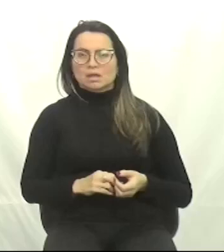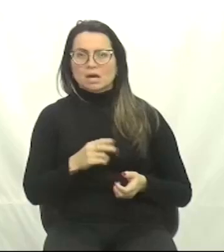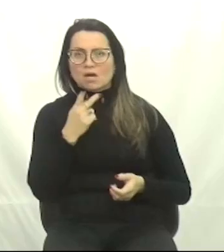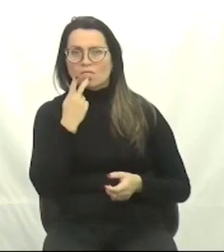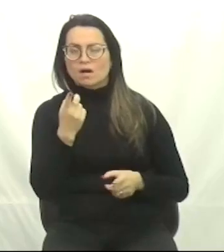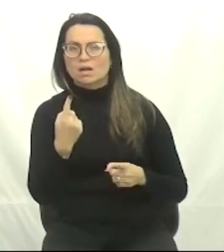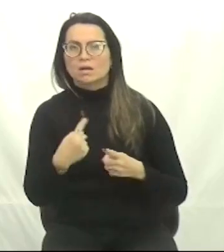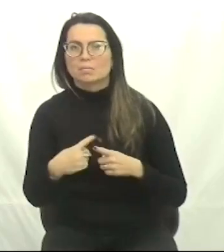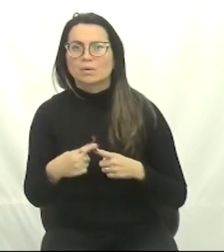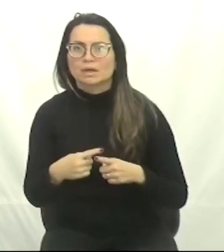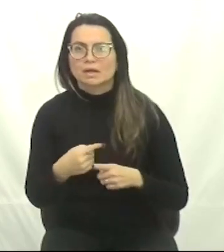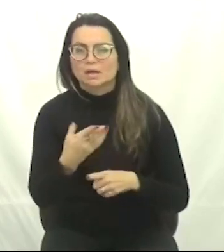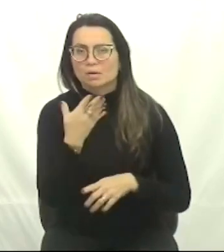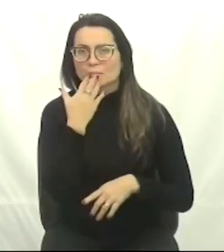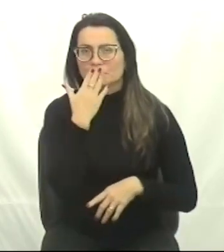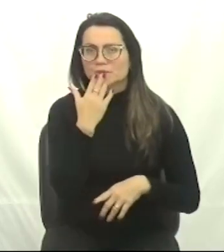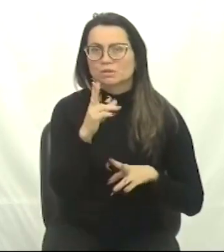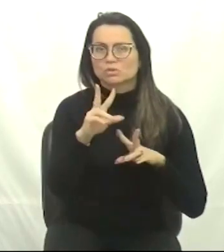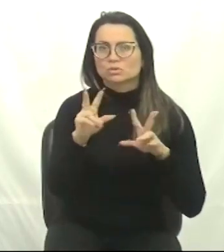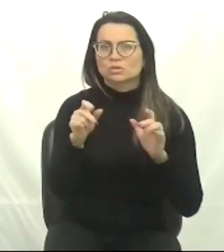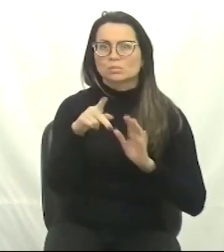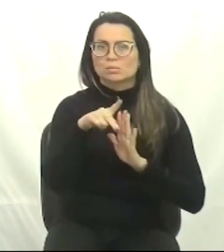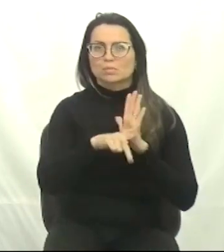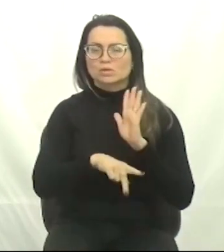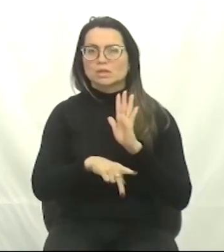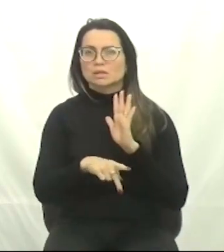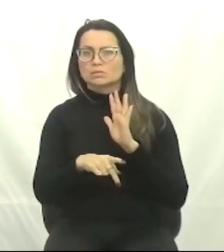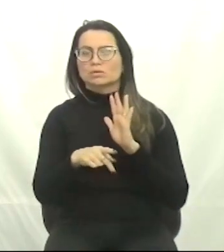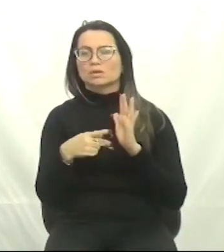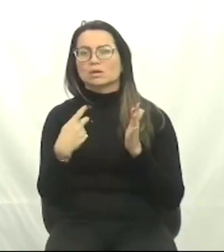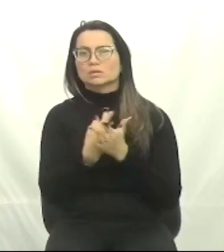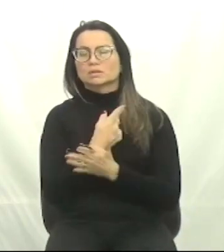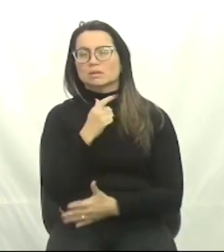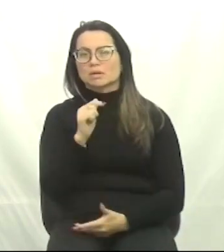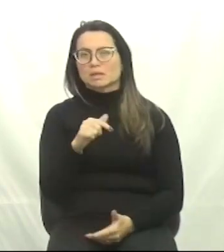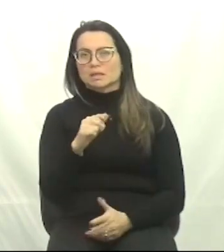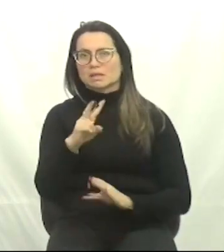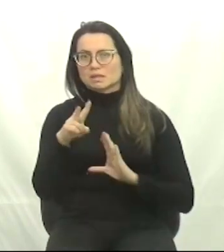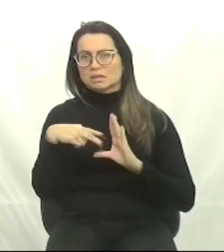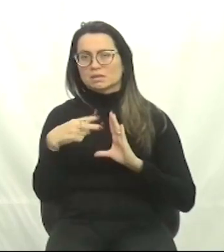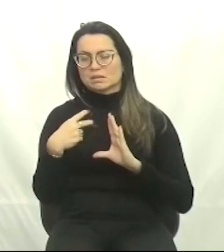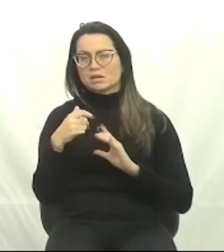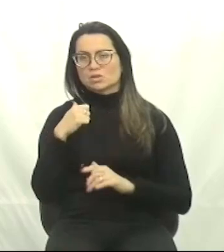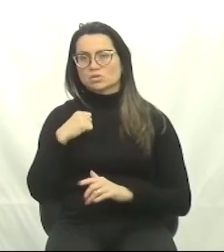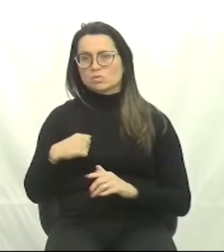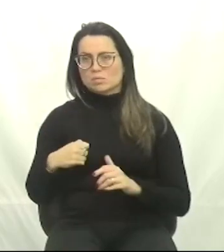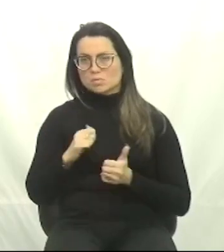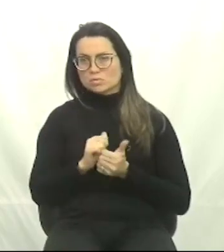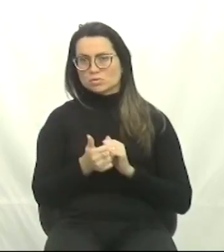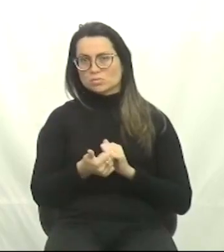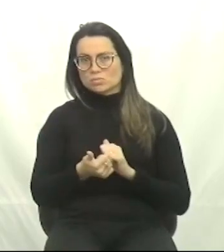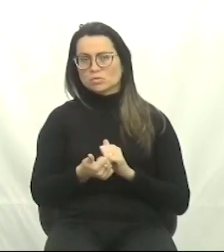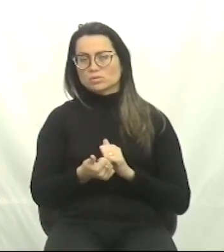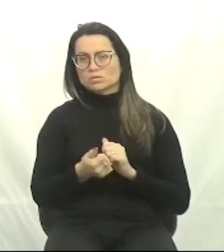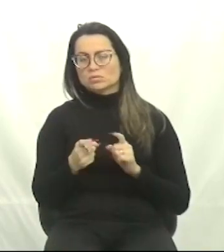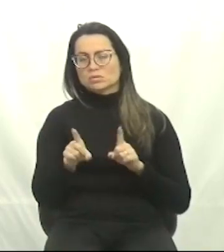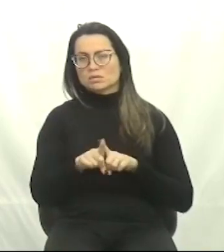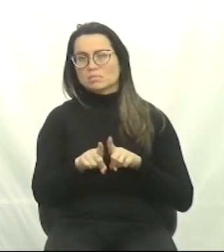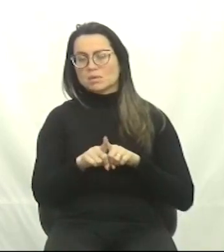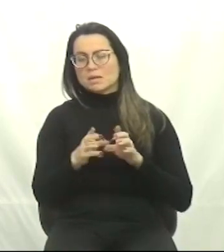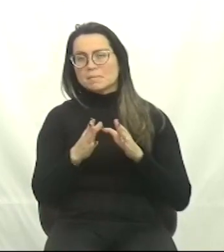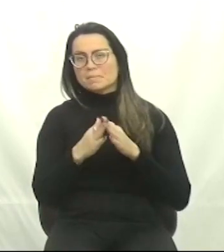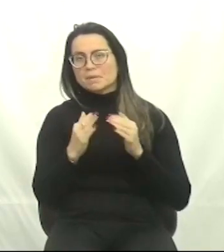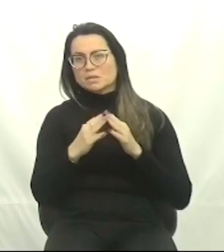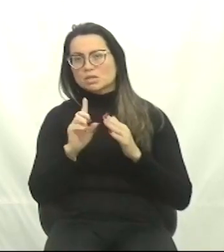porque esse requerimento sobre um projeto que passou aqui nessa casa, sobre o Bolsa Atleta, inseriu outras coisas, outros questionamentos,